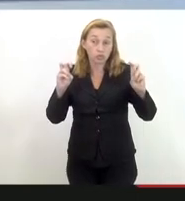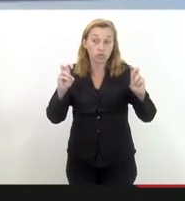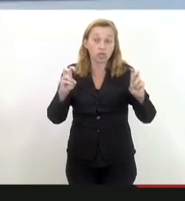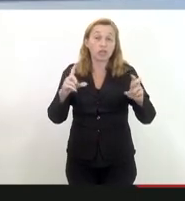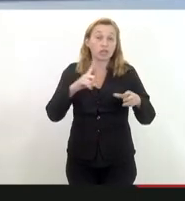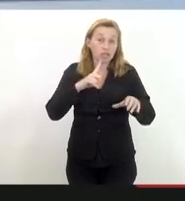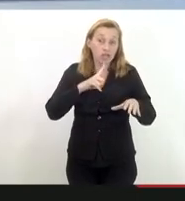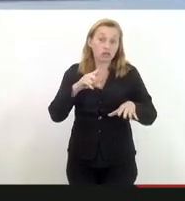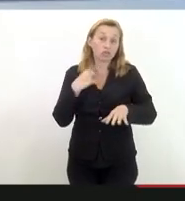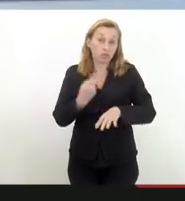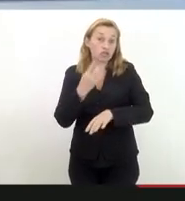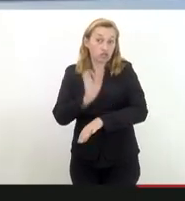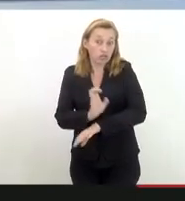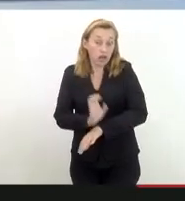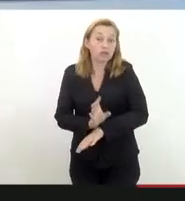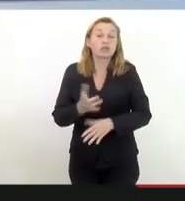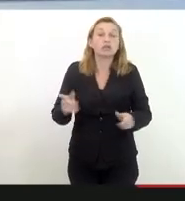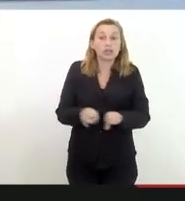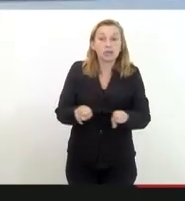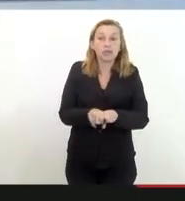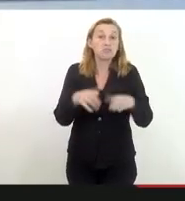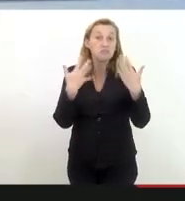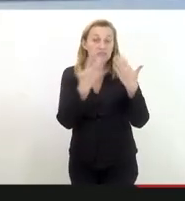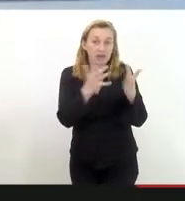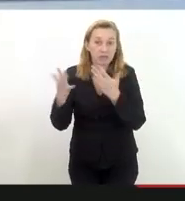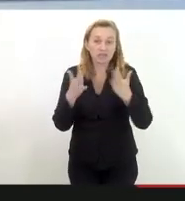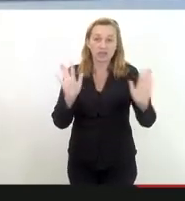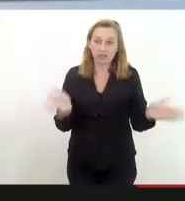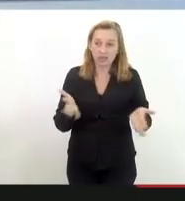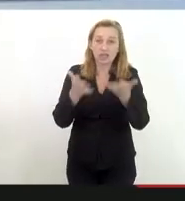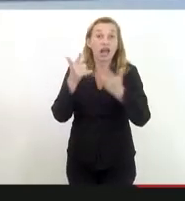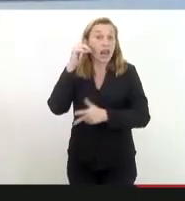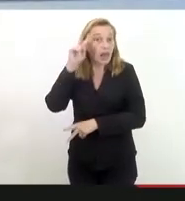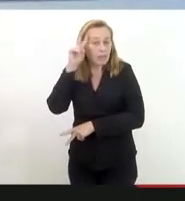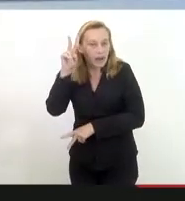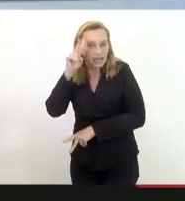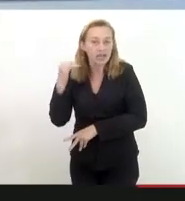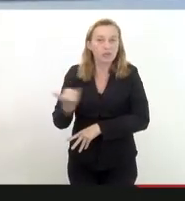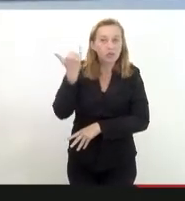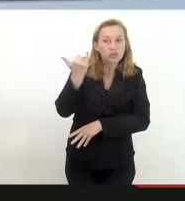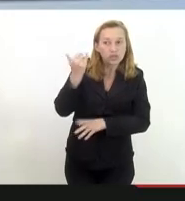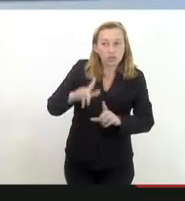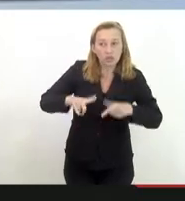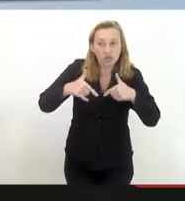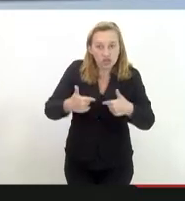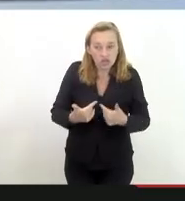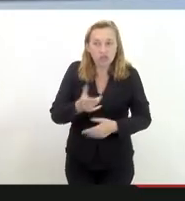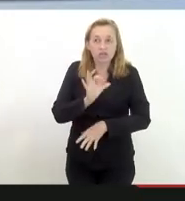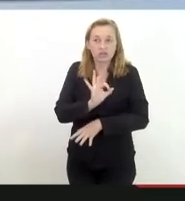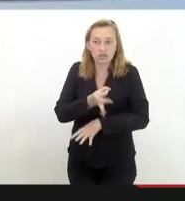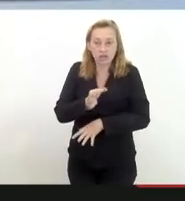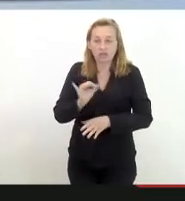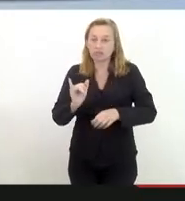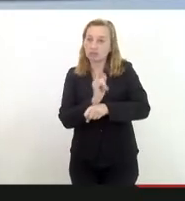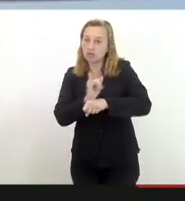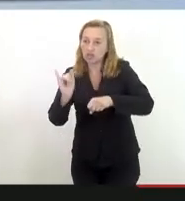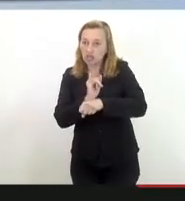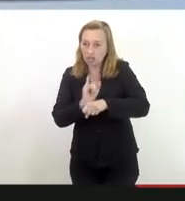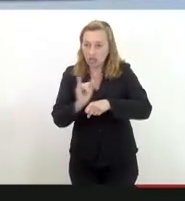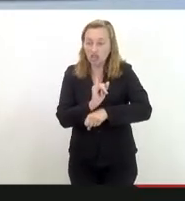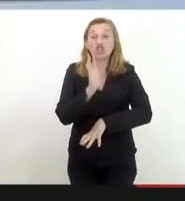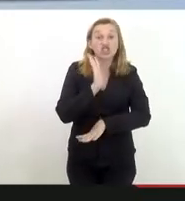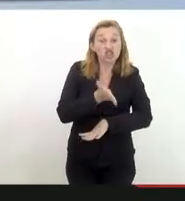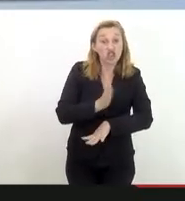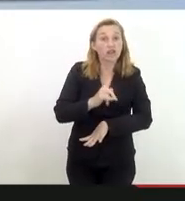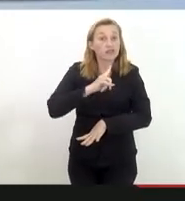enfrenta. Queria também parabenizar as iniciativas e lembrar da importância das ações provenientes dessa articulação, que a gente já